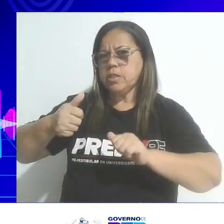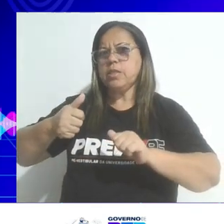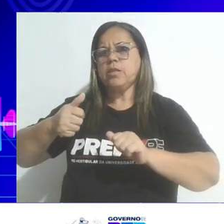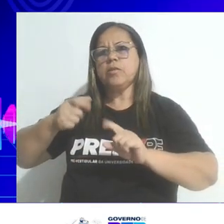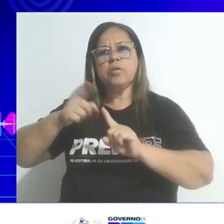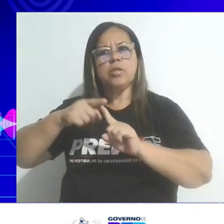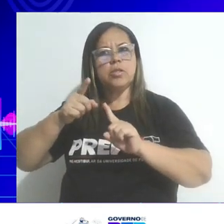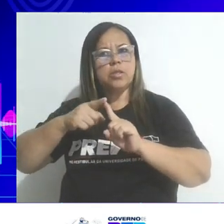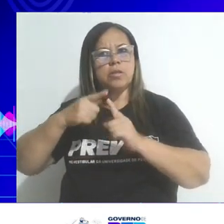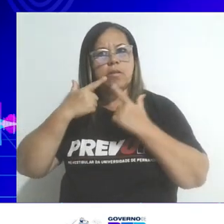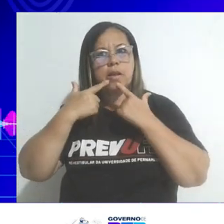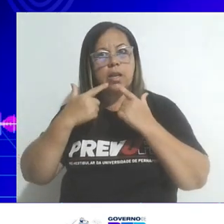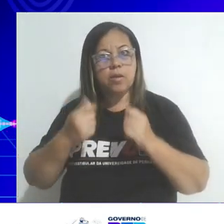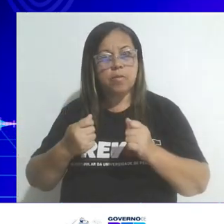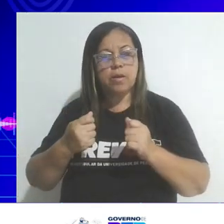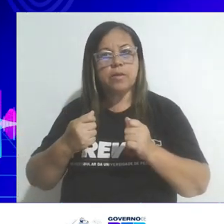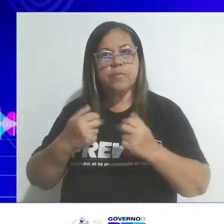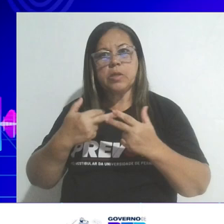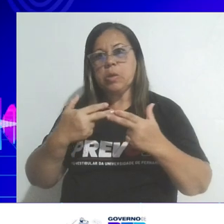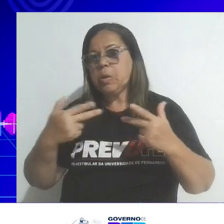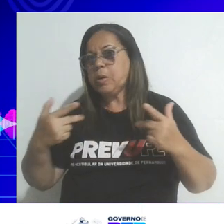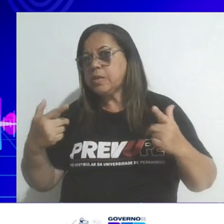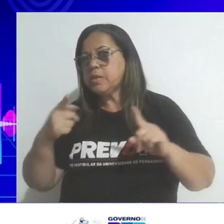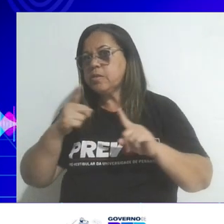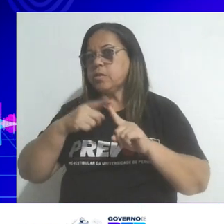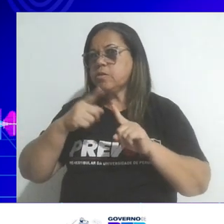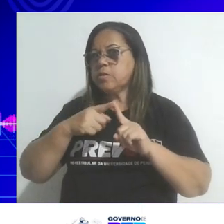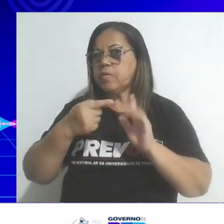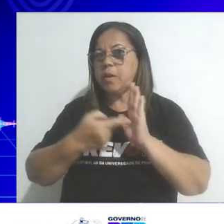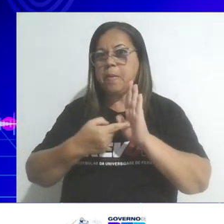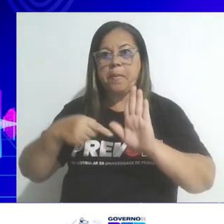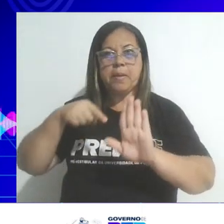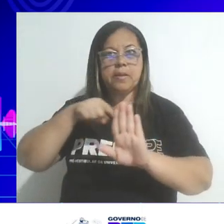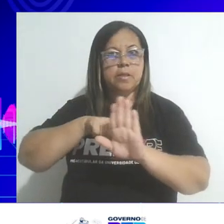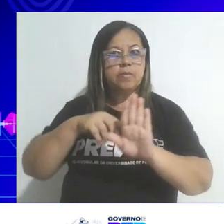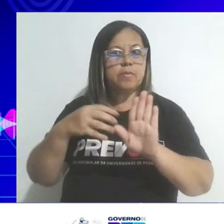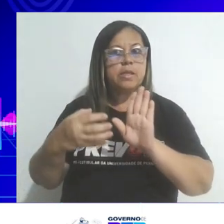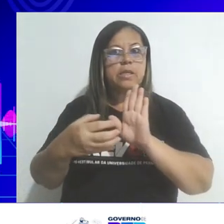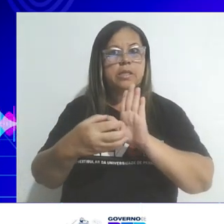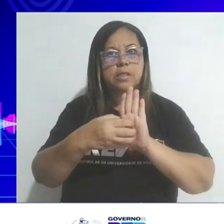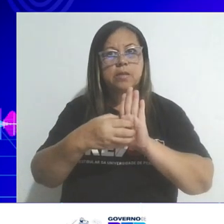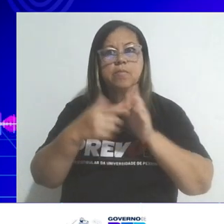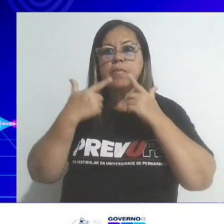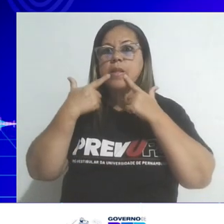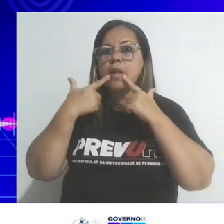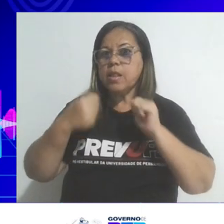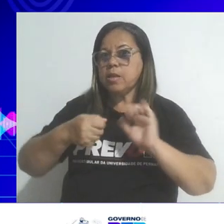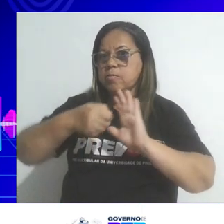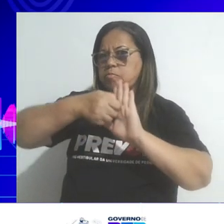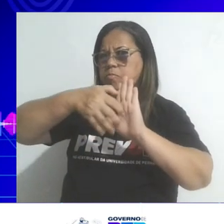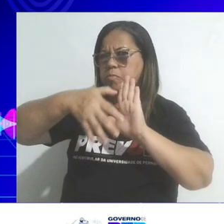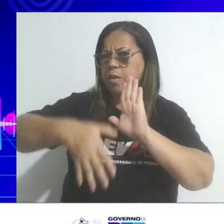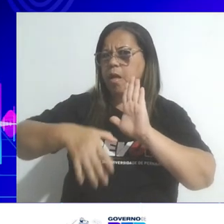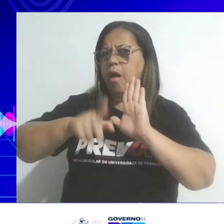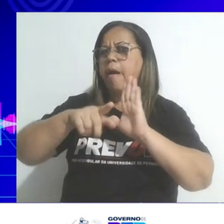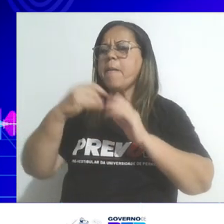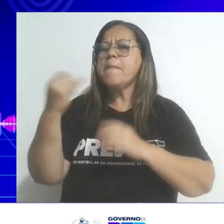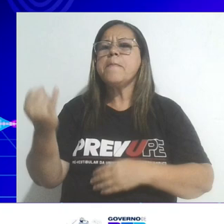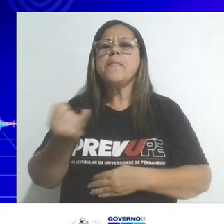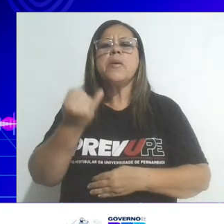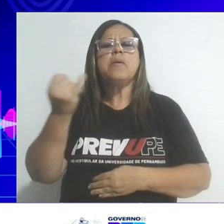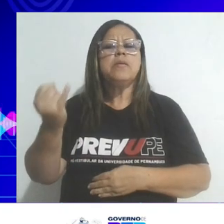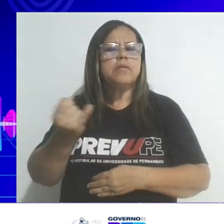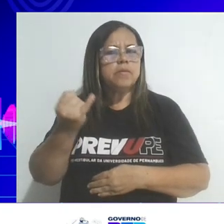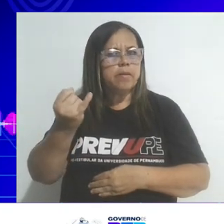utilizadas pelo autor elementos estilísticos como metáforas símbolos e figuras de linguagem desempenham papéis cruciais